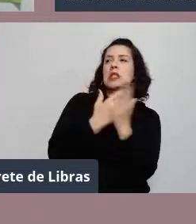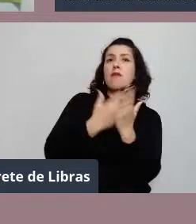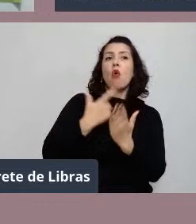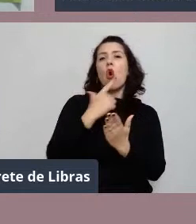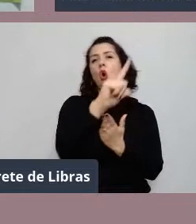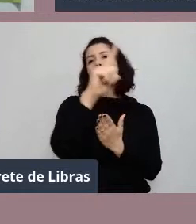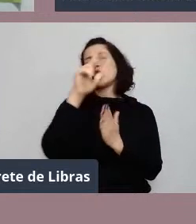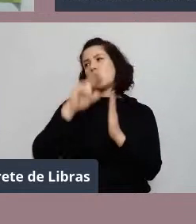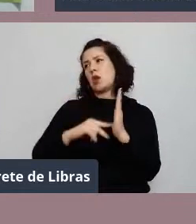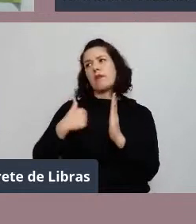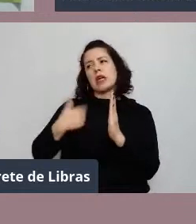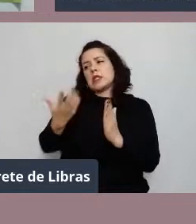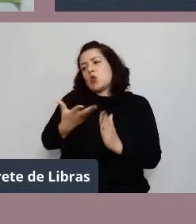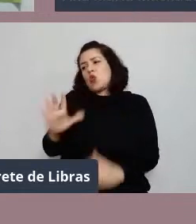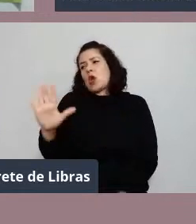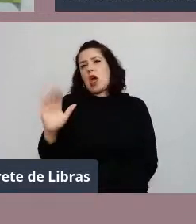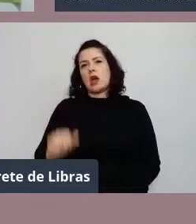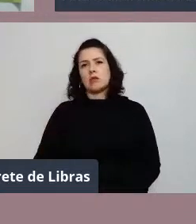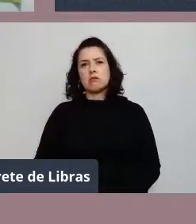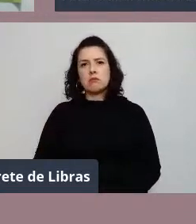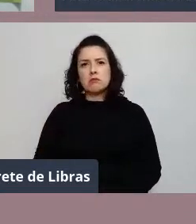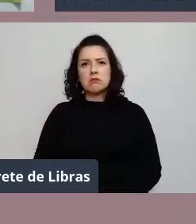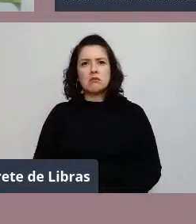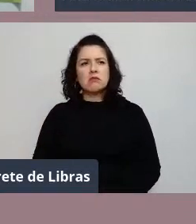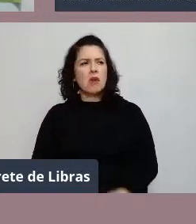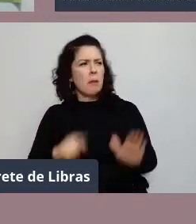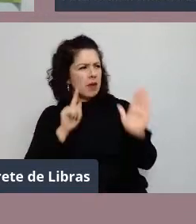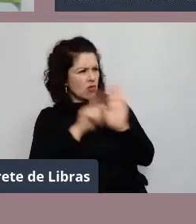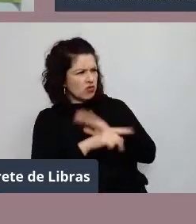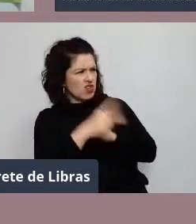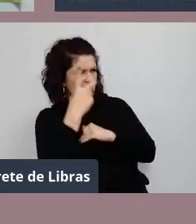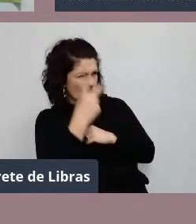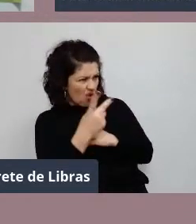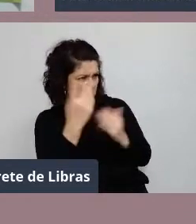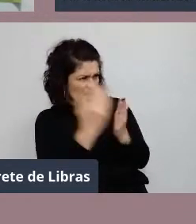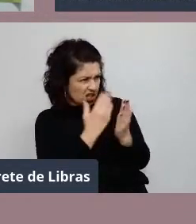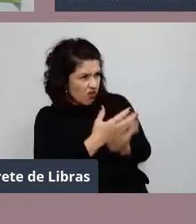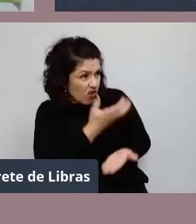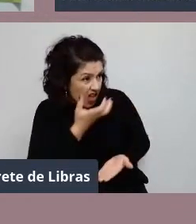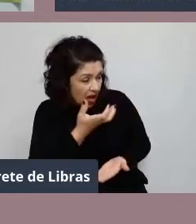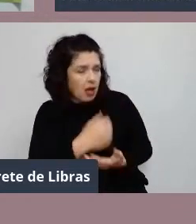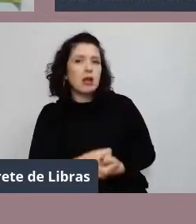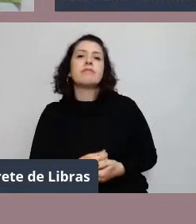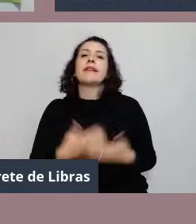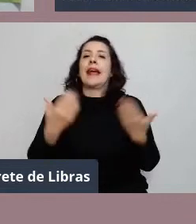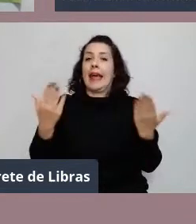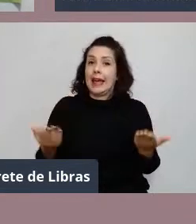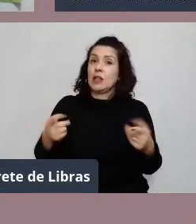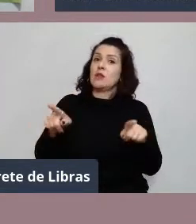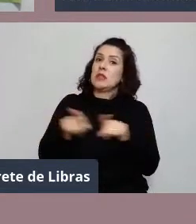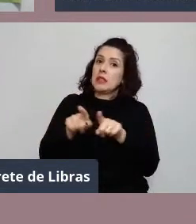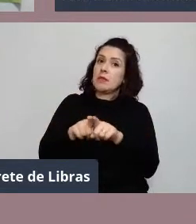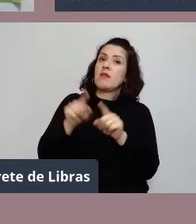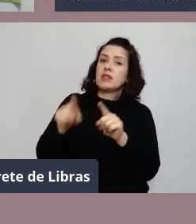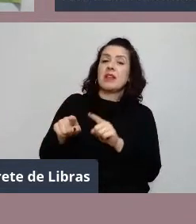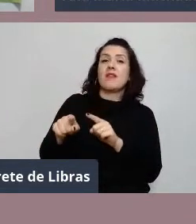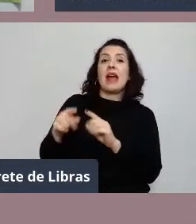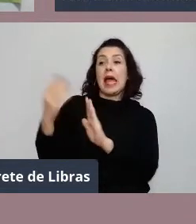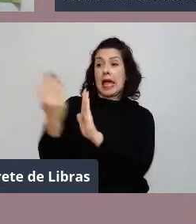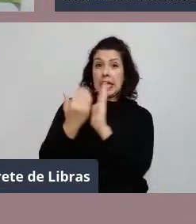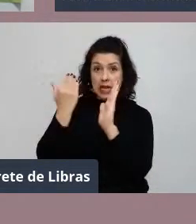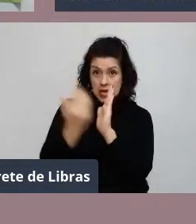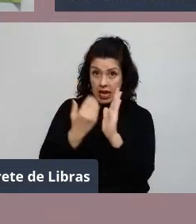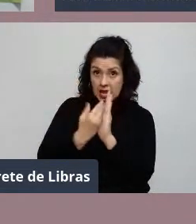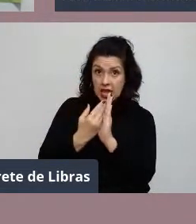se dispõe a ler dois livros? Ela disse, me disponho. Eu digo, então você vai ler os dois nesse mesmo. Você